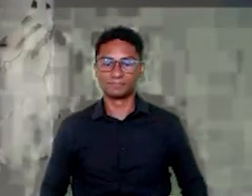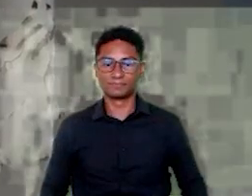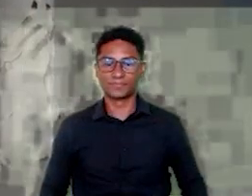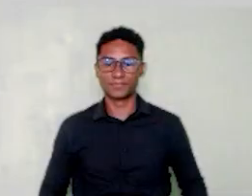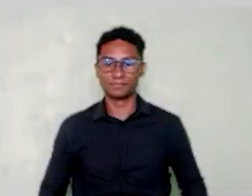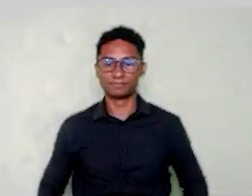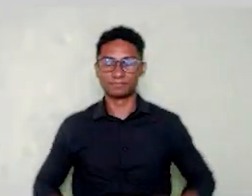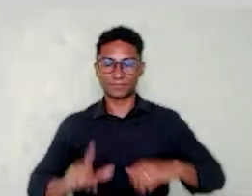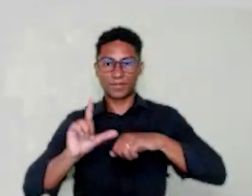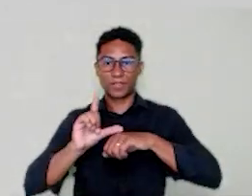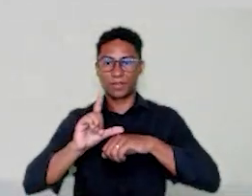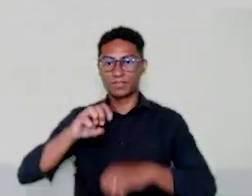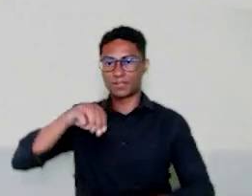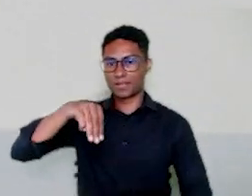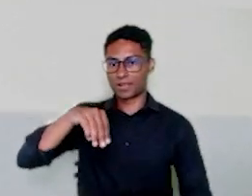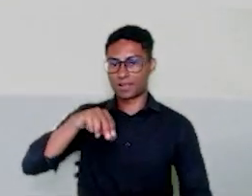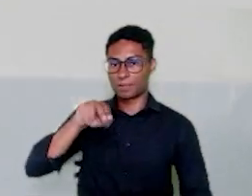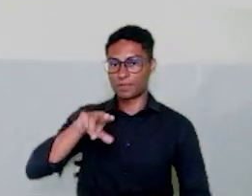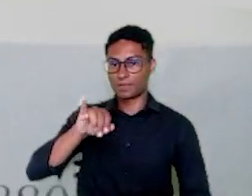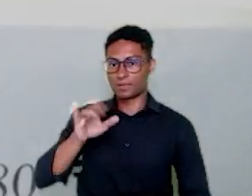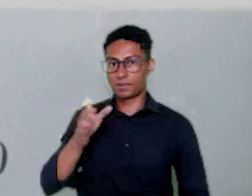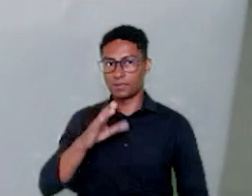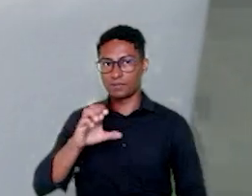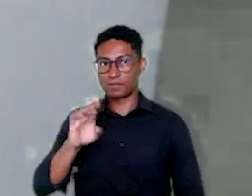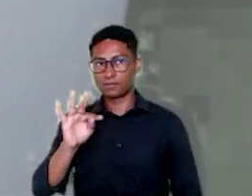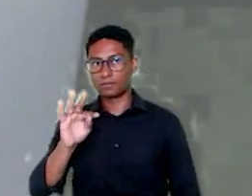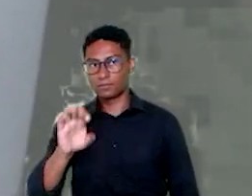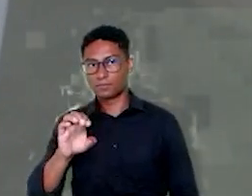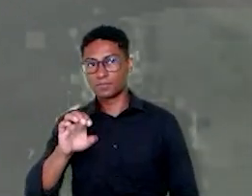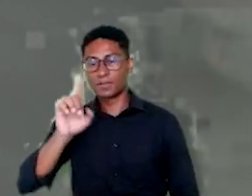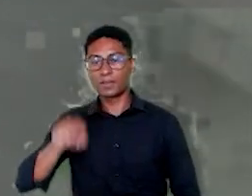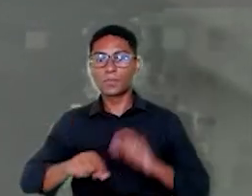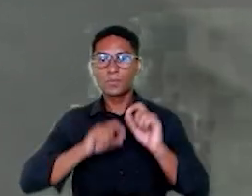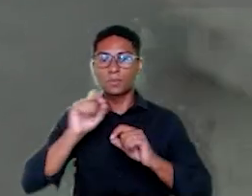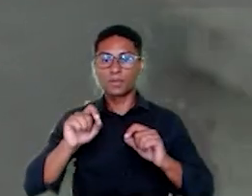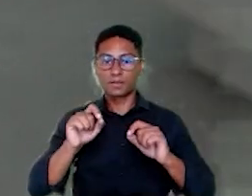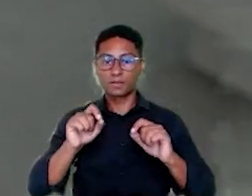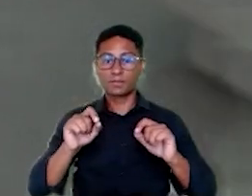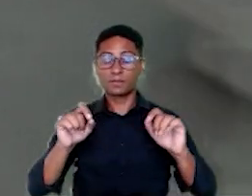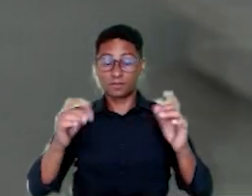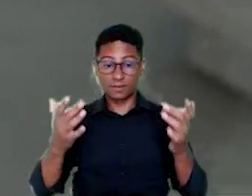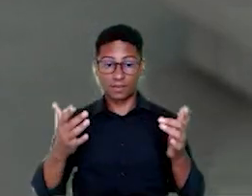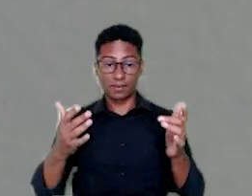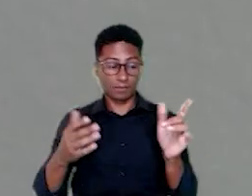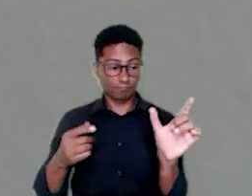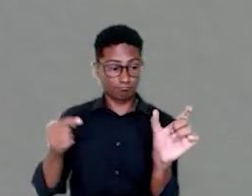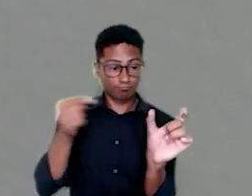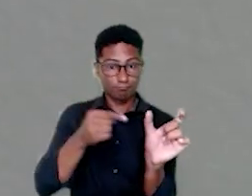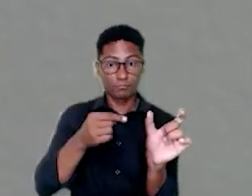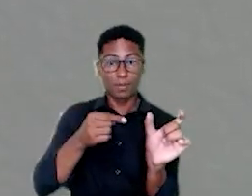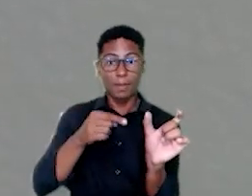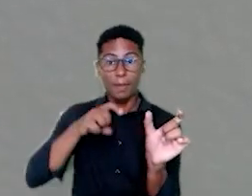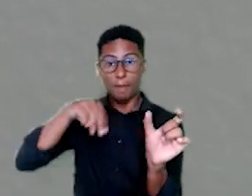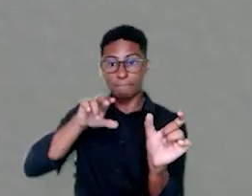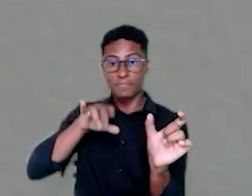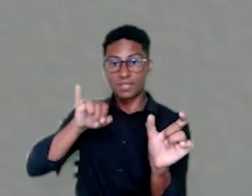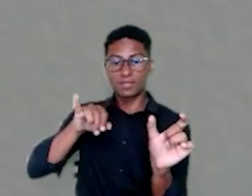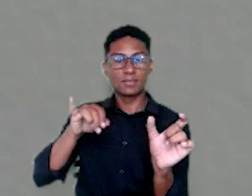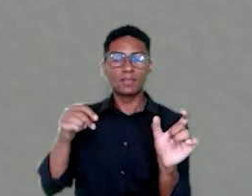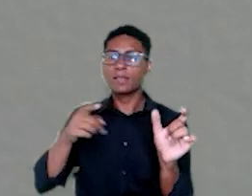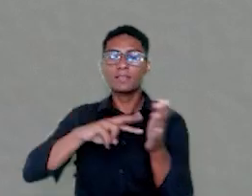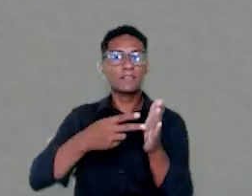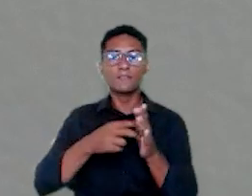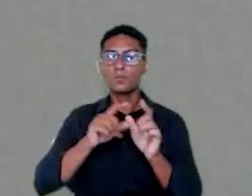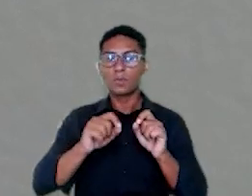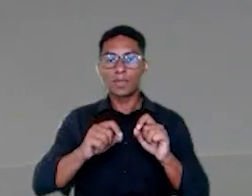A Mini Cute, como o próprio nome diz, é a junção do mini, né? Das coisas pequenas, dos detalhes,